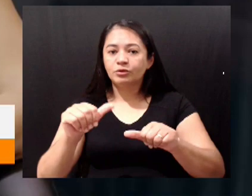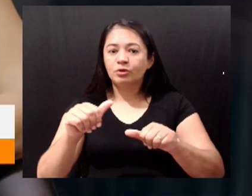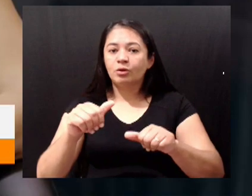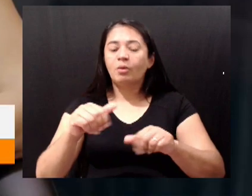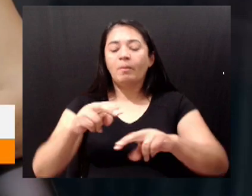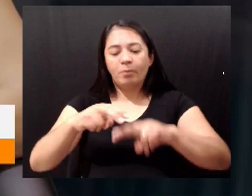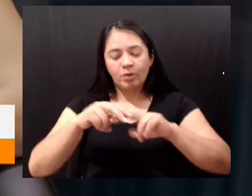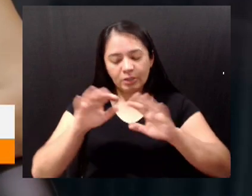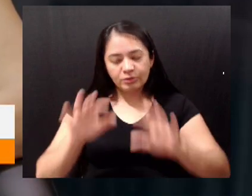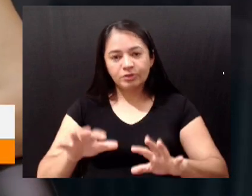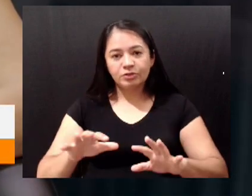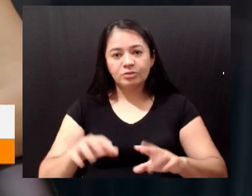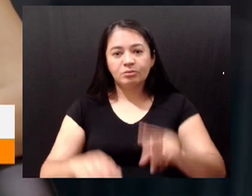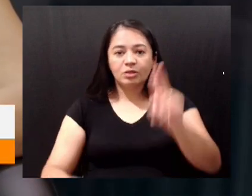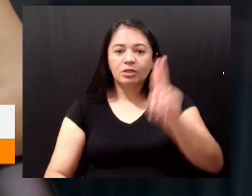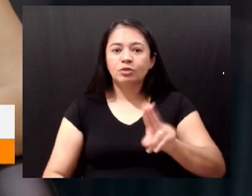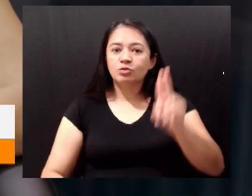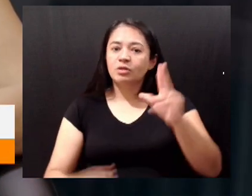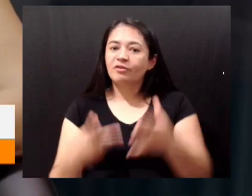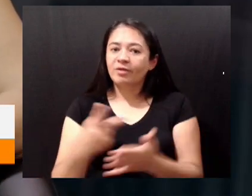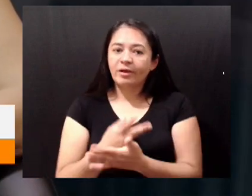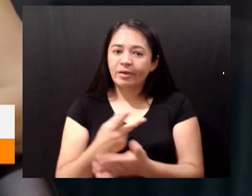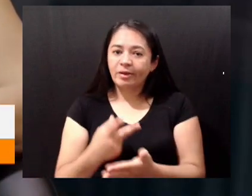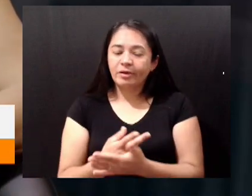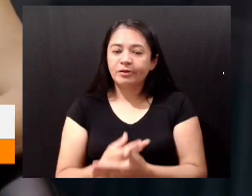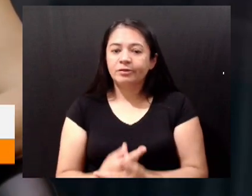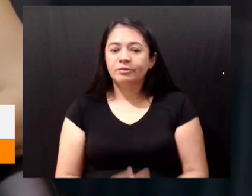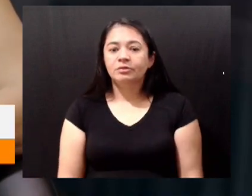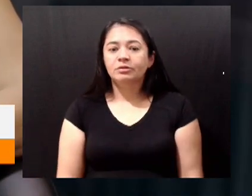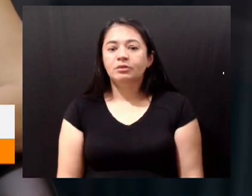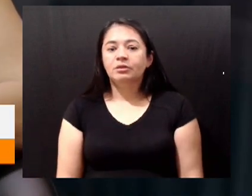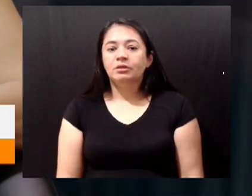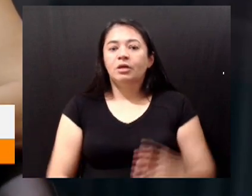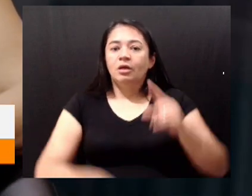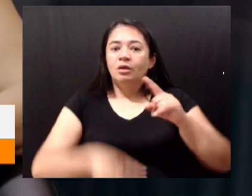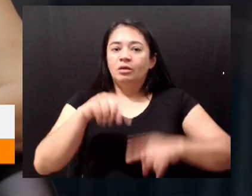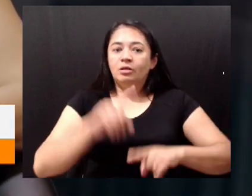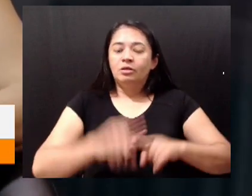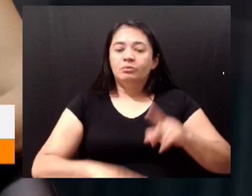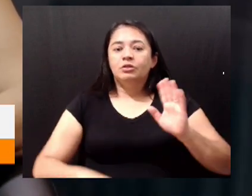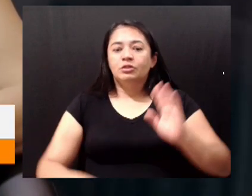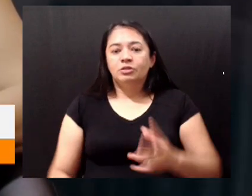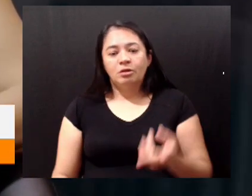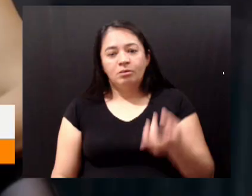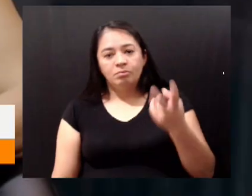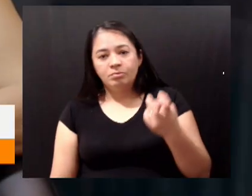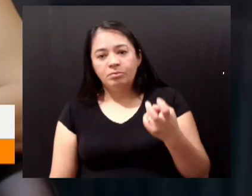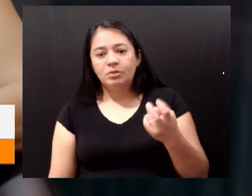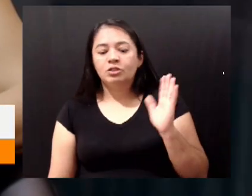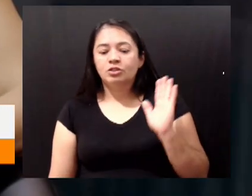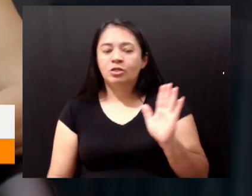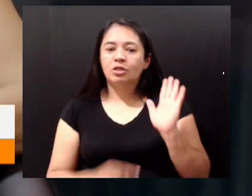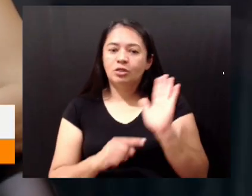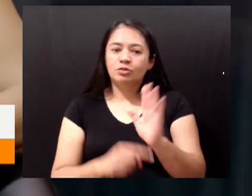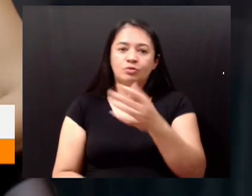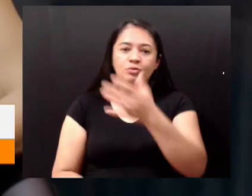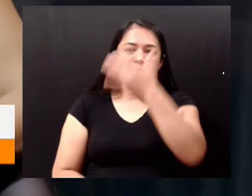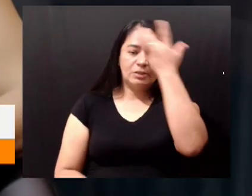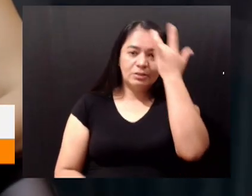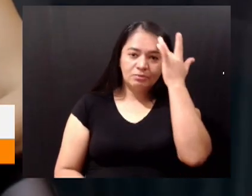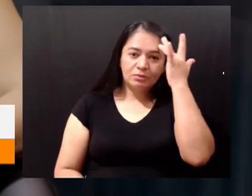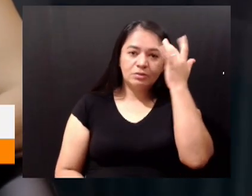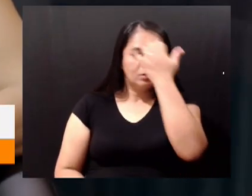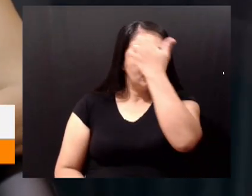uso indiscriminado, Exato. né. É um produto que se tem visto aí, que tem ajudado muitas pessoas que não